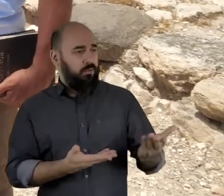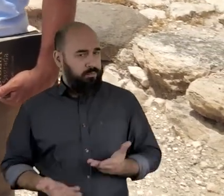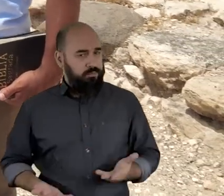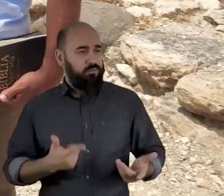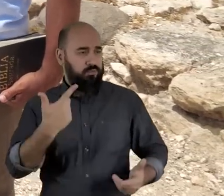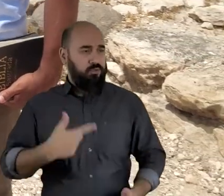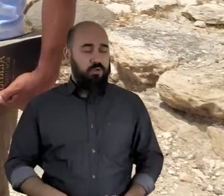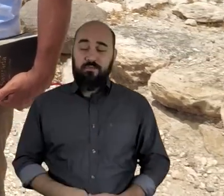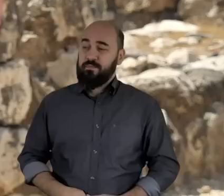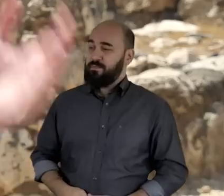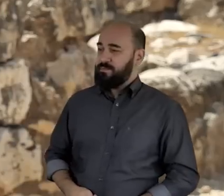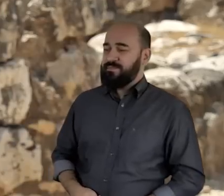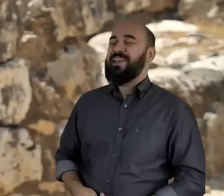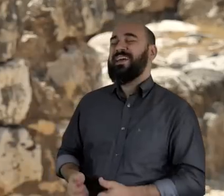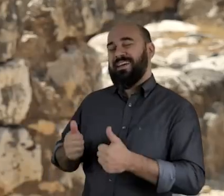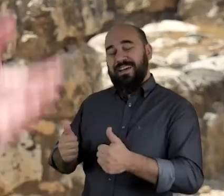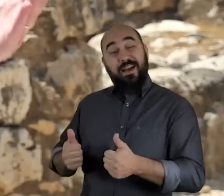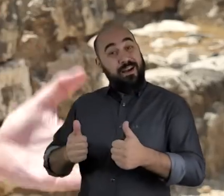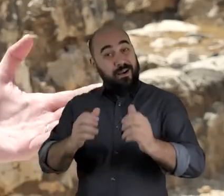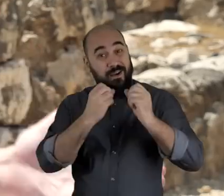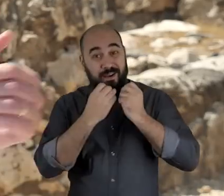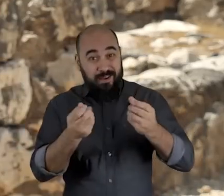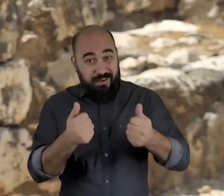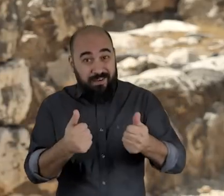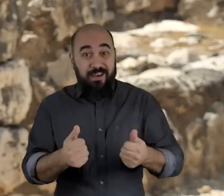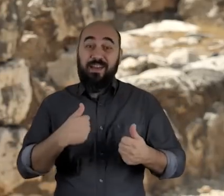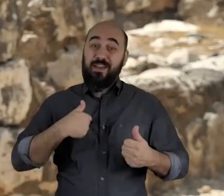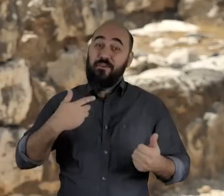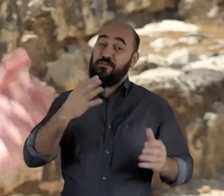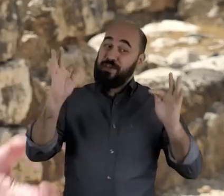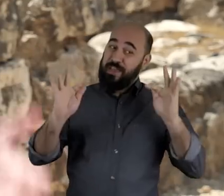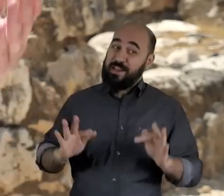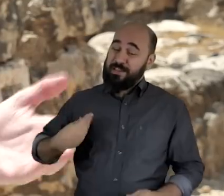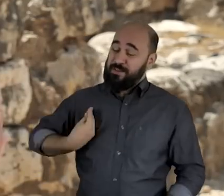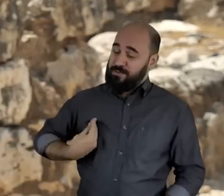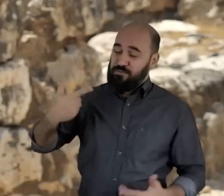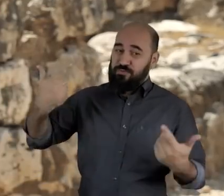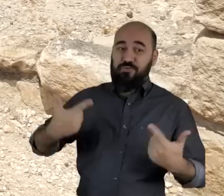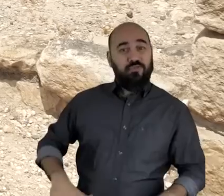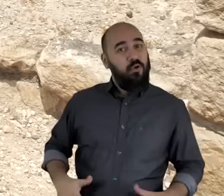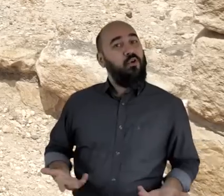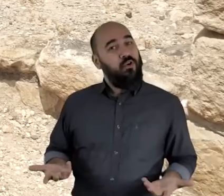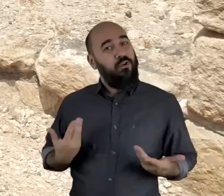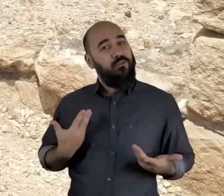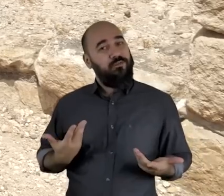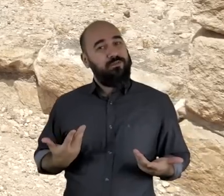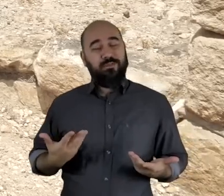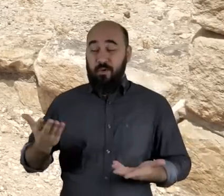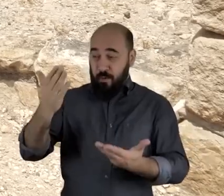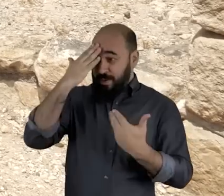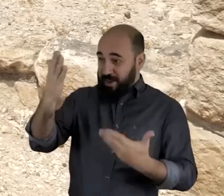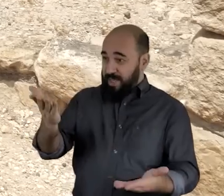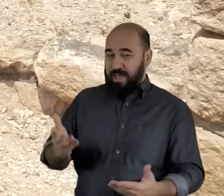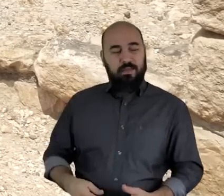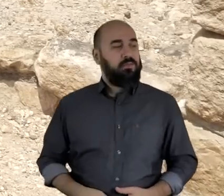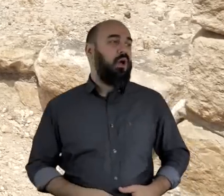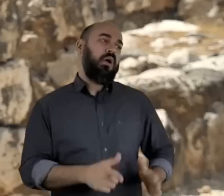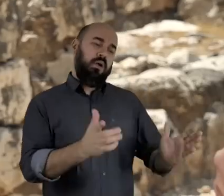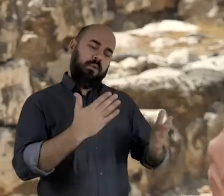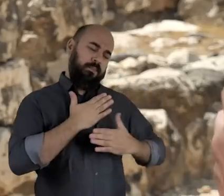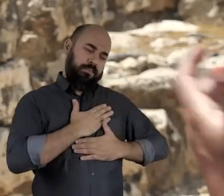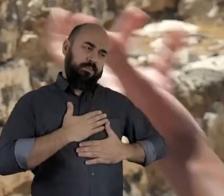volta aqui no Evidências. Oi, gente. Estou feliz de ter vocês aqui de novo em Hatzor. Obrigado por virem novamente. Para mim, o prazer é